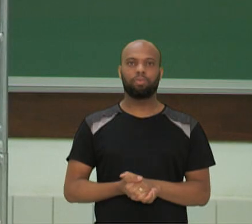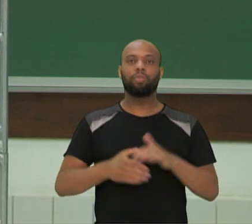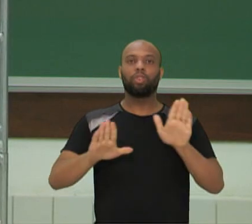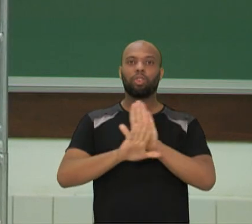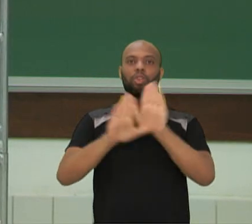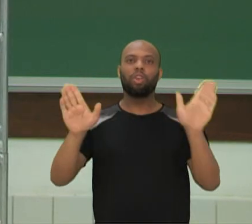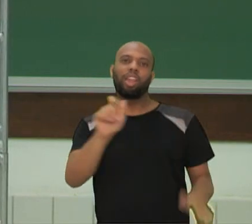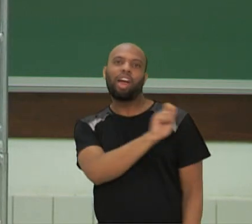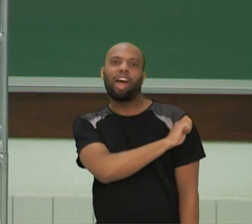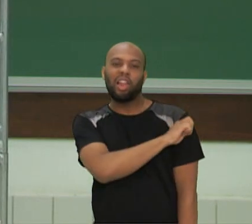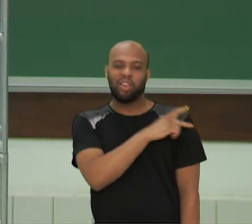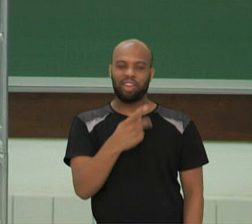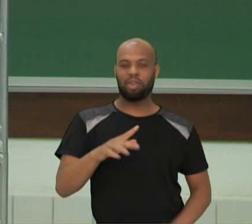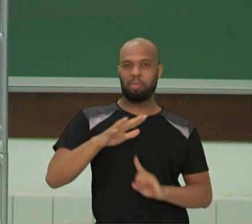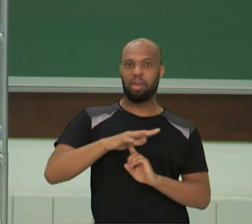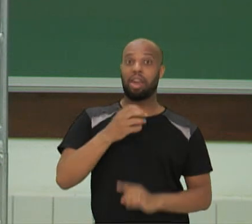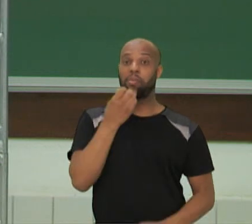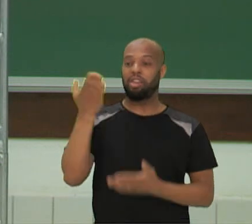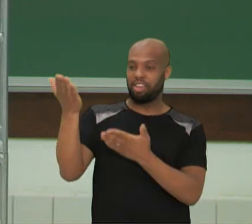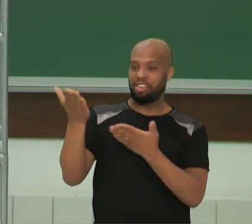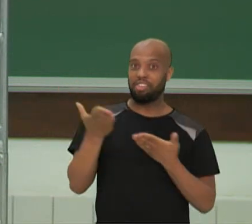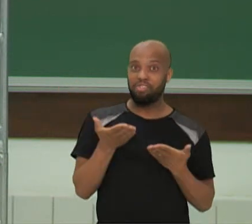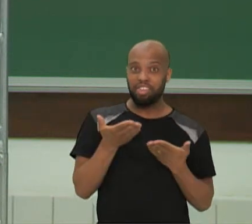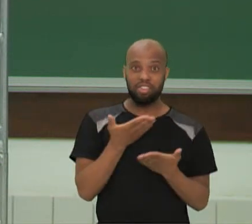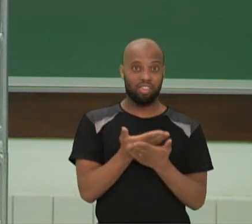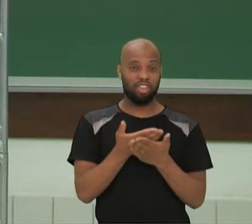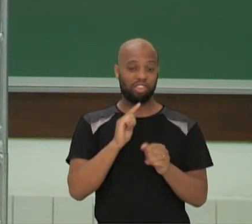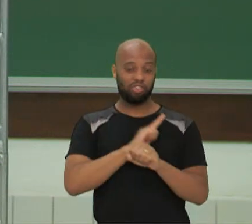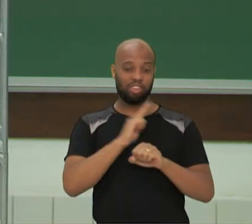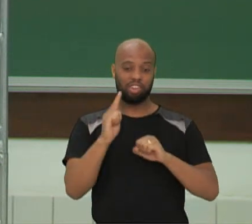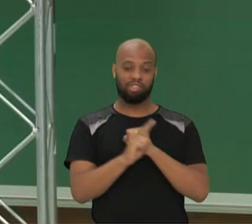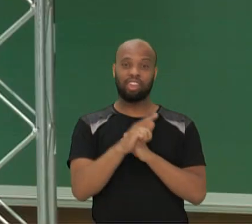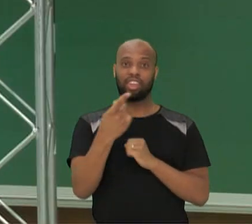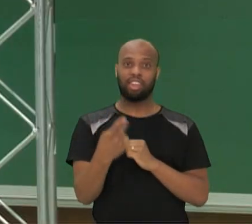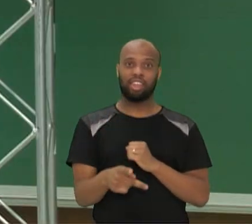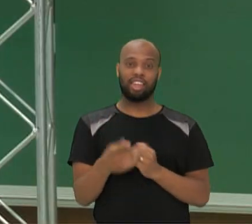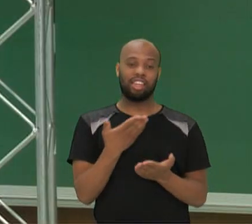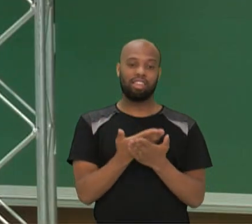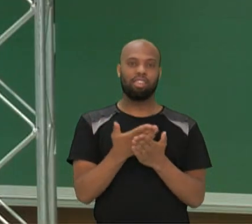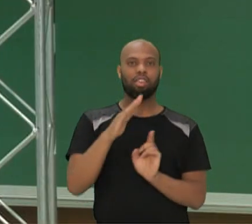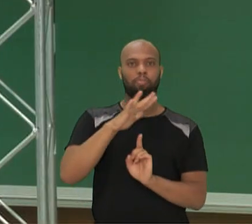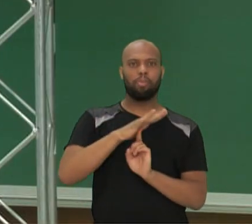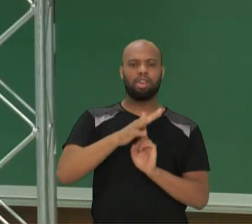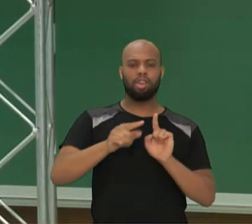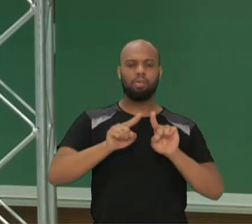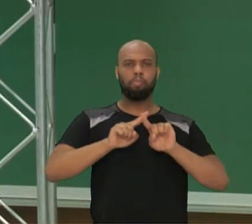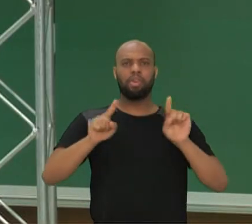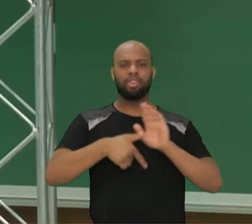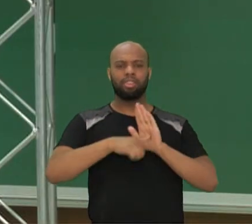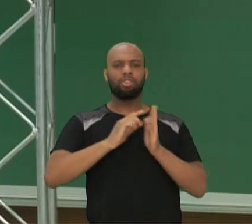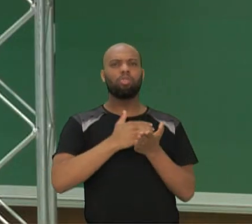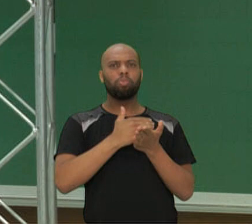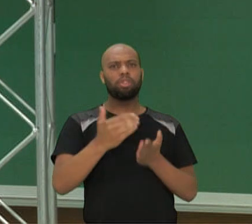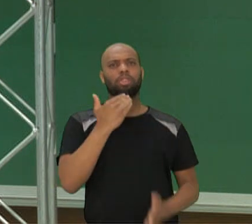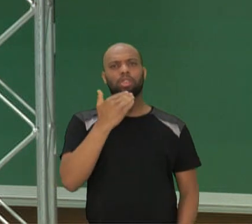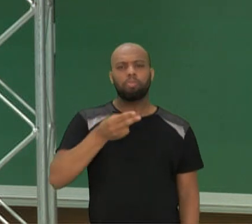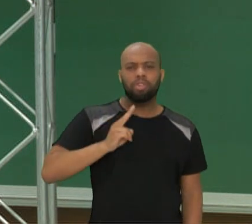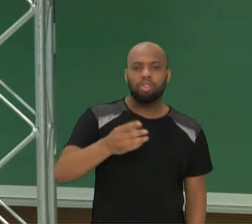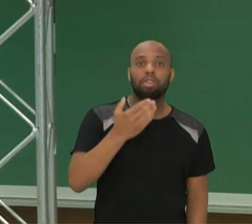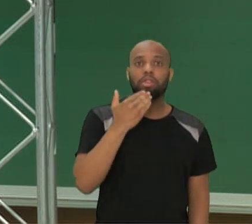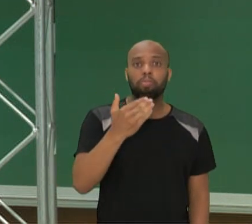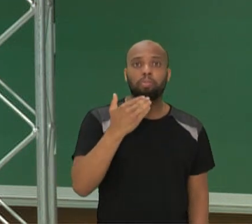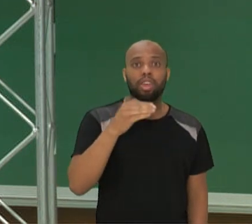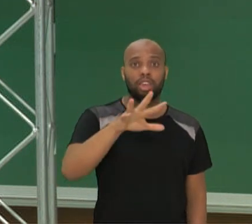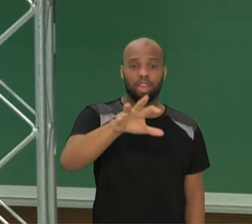Olá, estudante paranaense! Bem-vindo à aula de Geografia do programa Aula Paraná. E antes de iniciarmos a nossa aula, como sempre te peço,